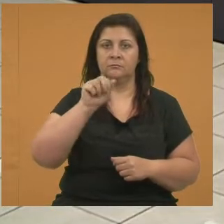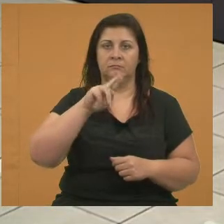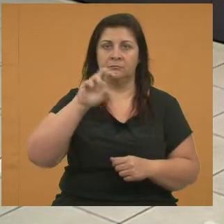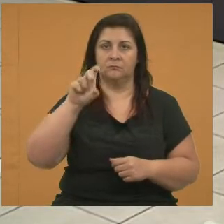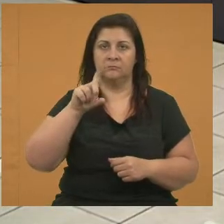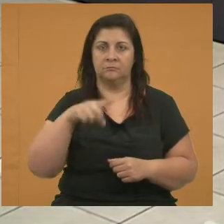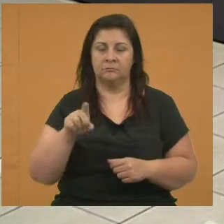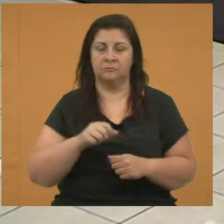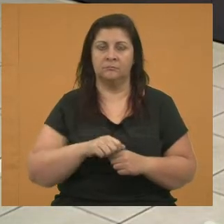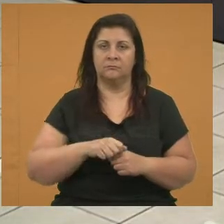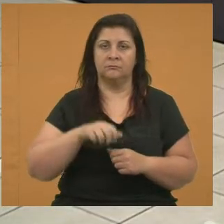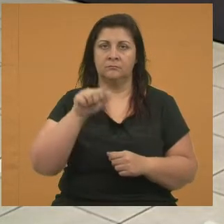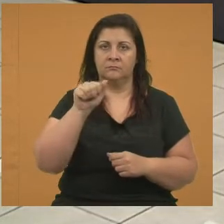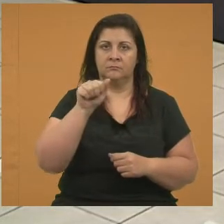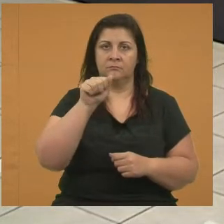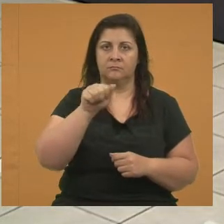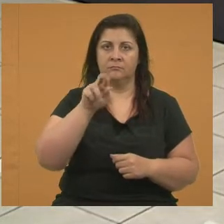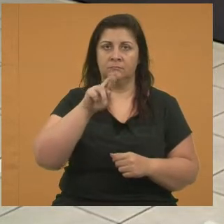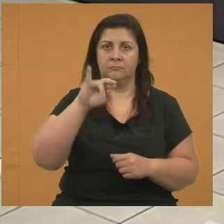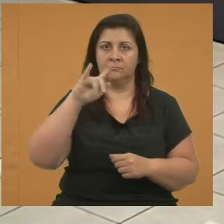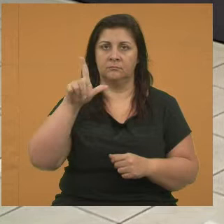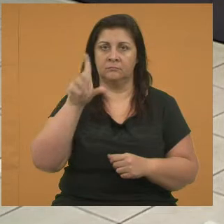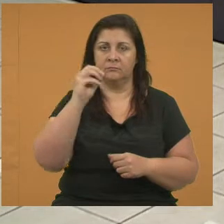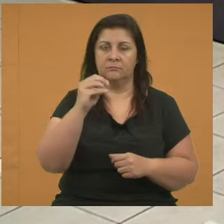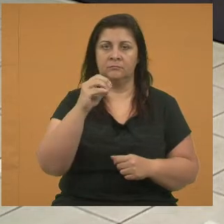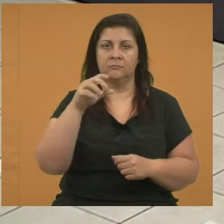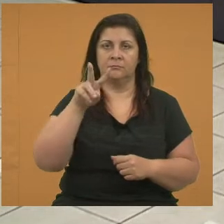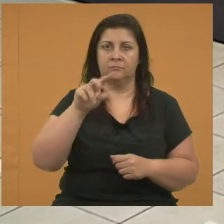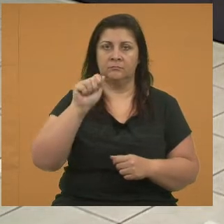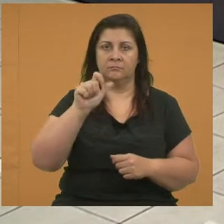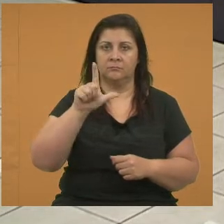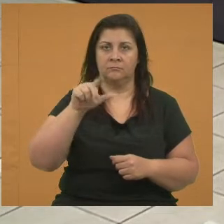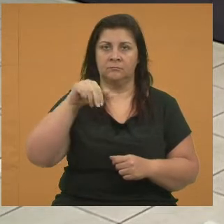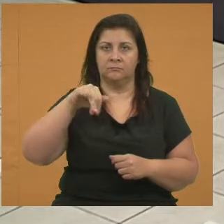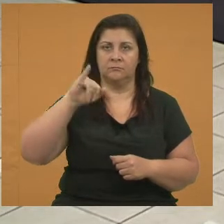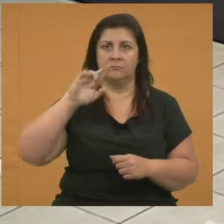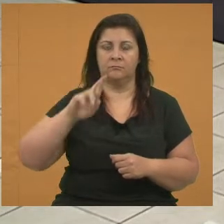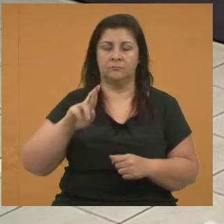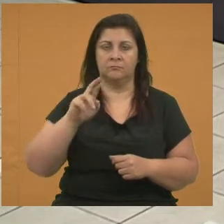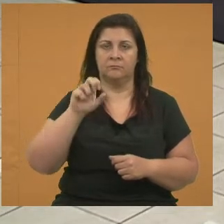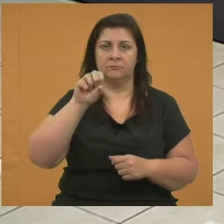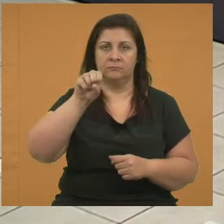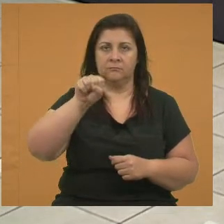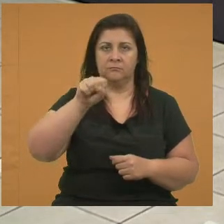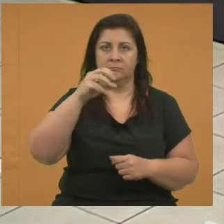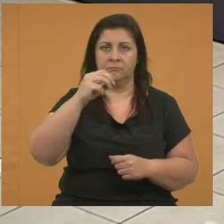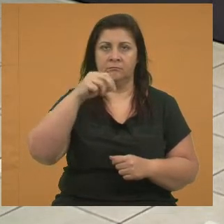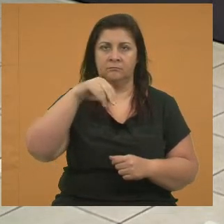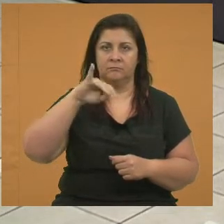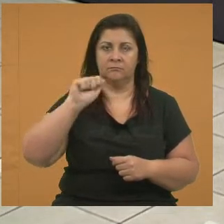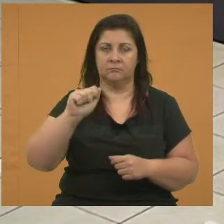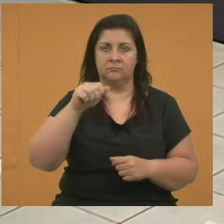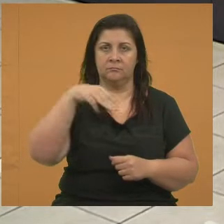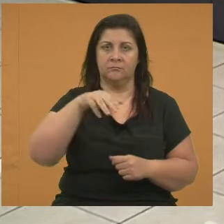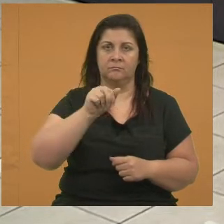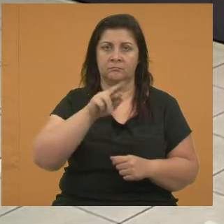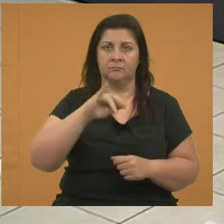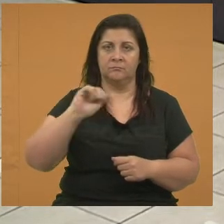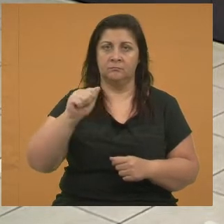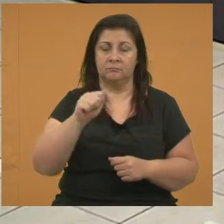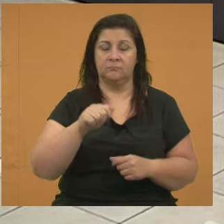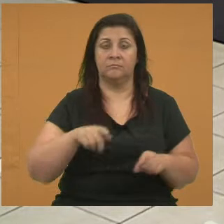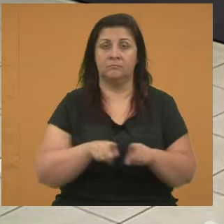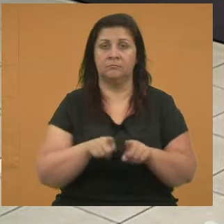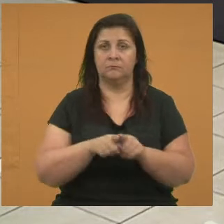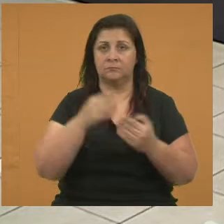Arildo Batista, Valmir do Parque Meia Lua, Aderbal Sodré, doutora Márcia Santos e Sônia Patas da Amizade. Agradecemos